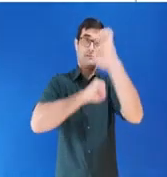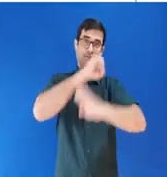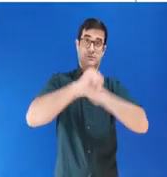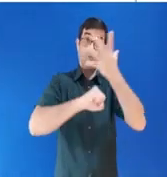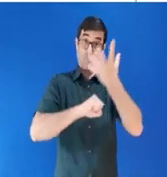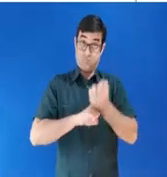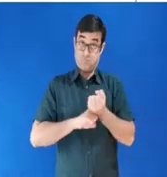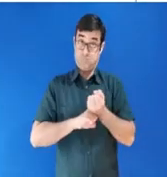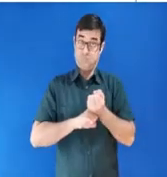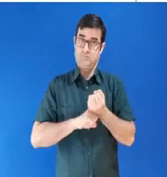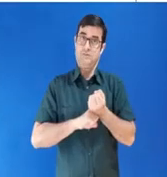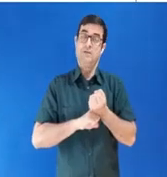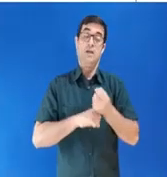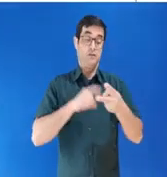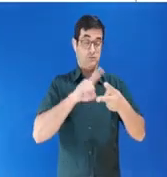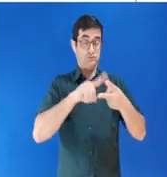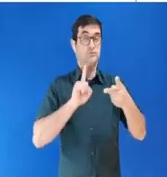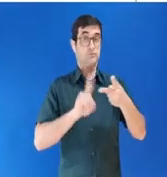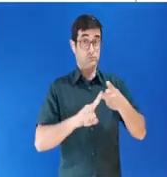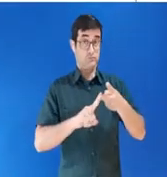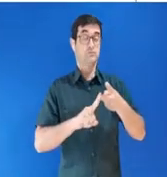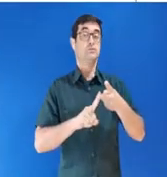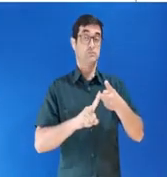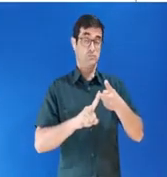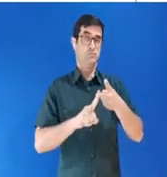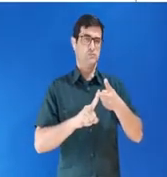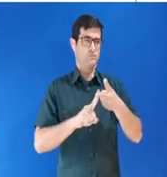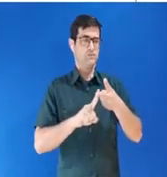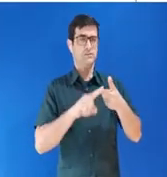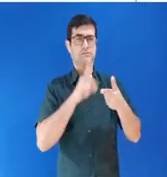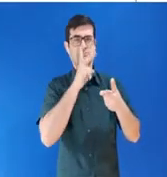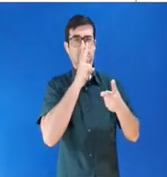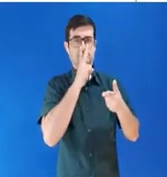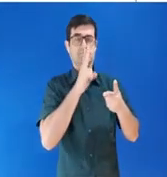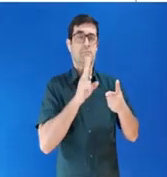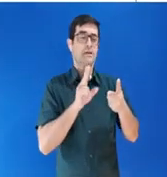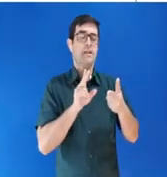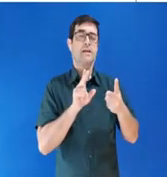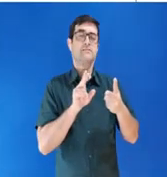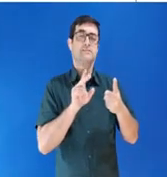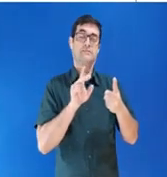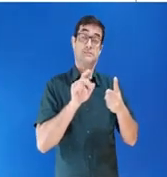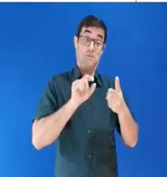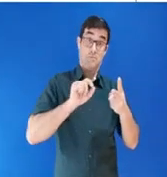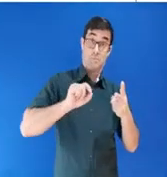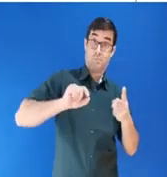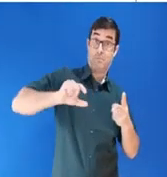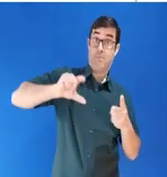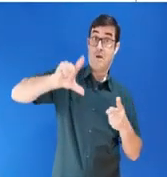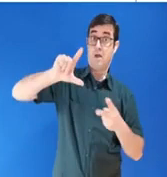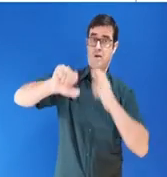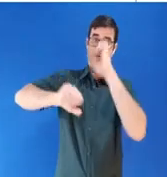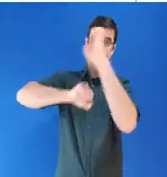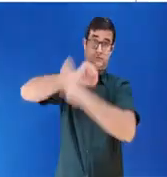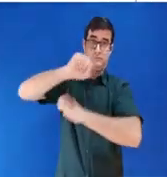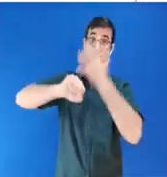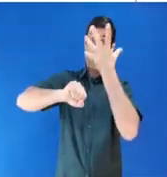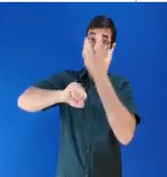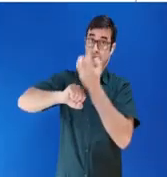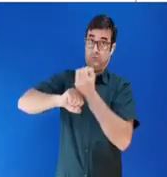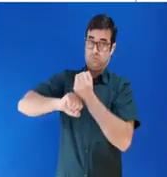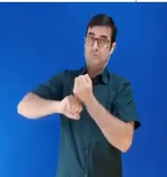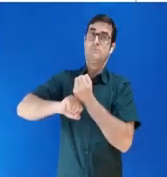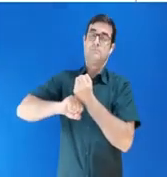são propriedades antagônicas, ou seja, elas, quanto maior a carga nuclear efetiva, né,